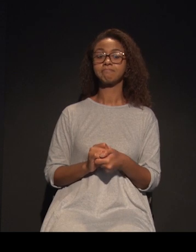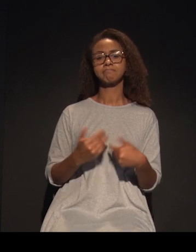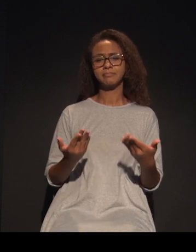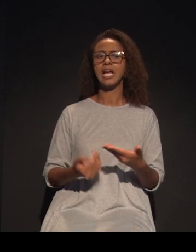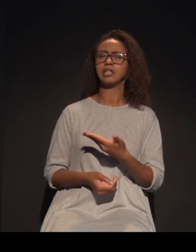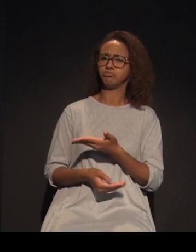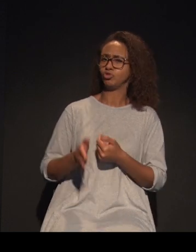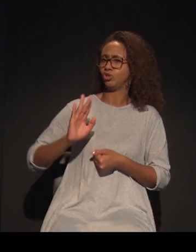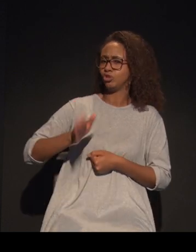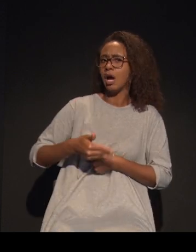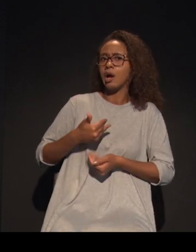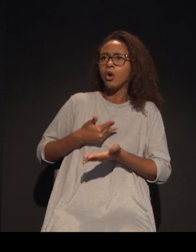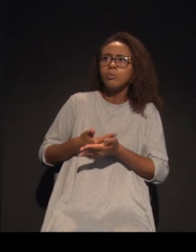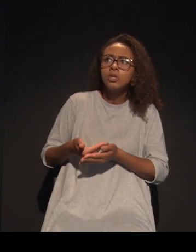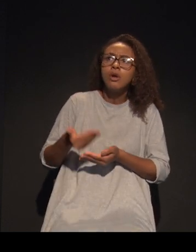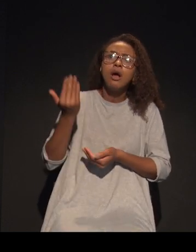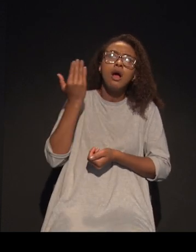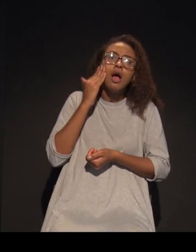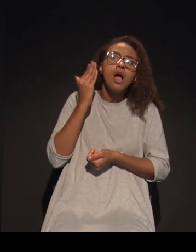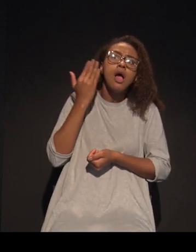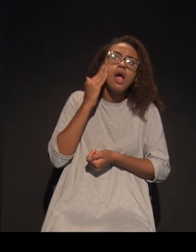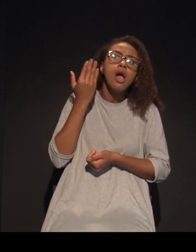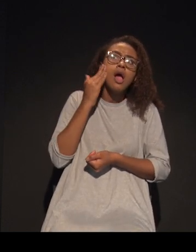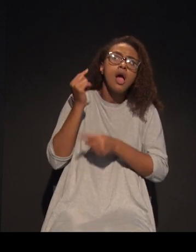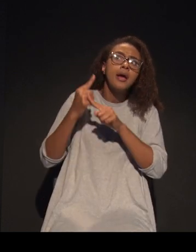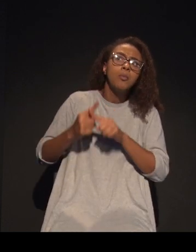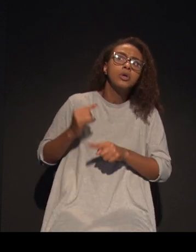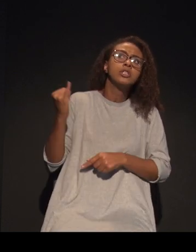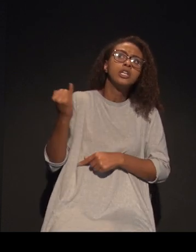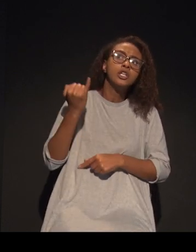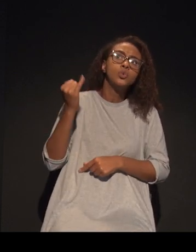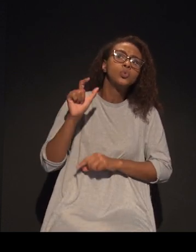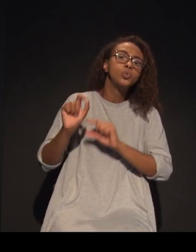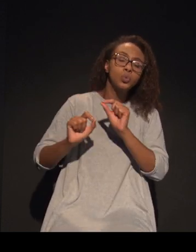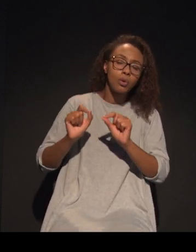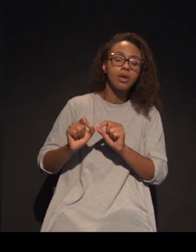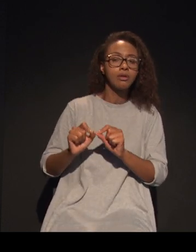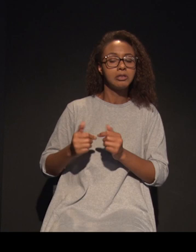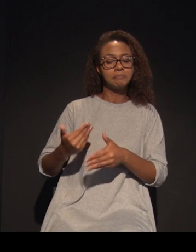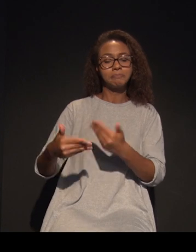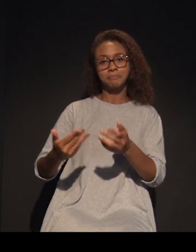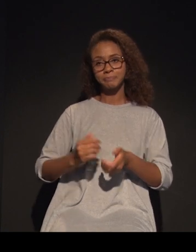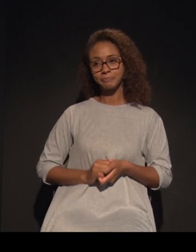entendendo né que é a importância desse campeonato da língua palmari